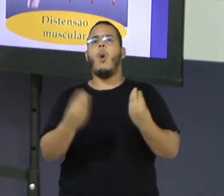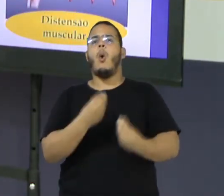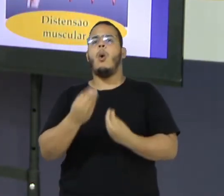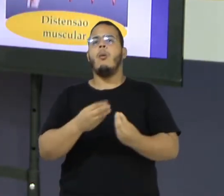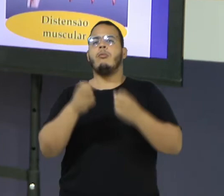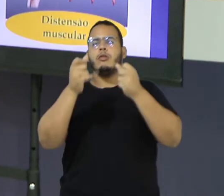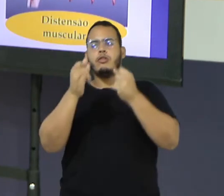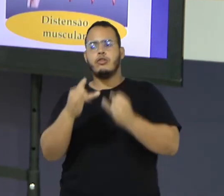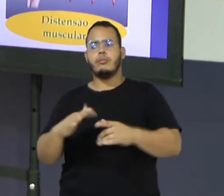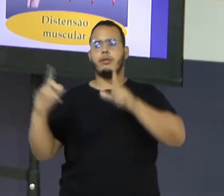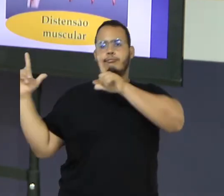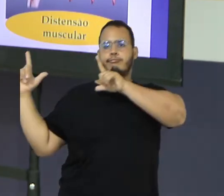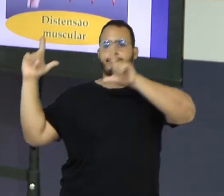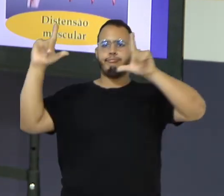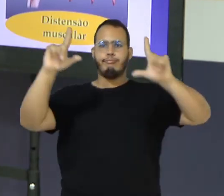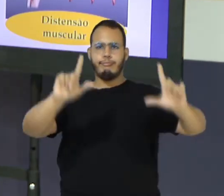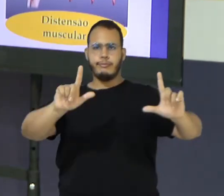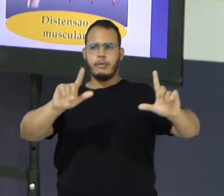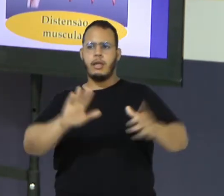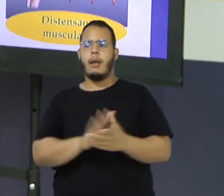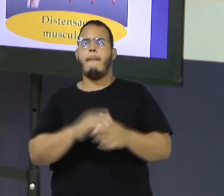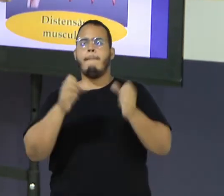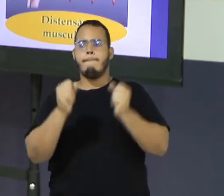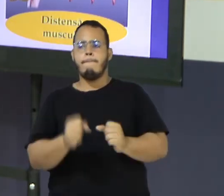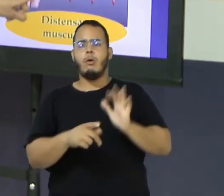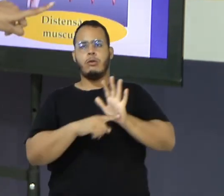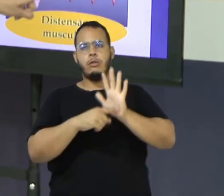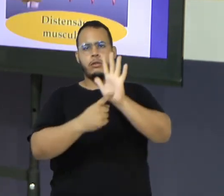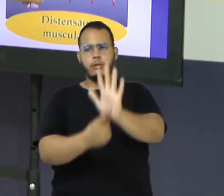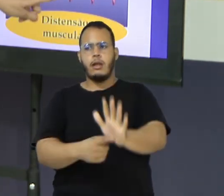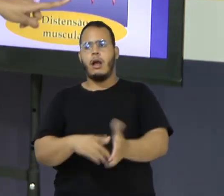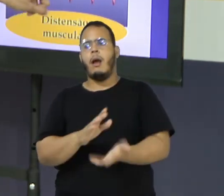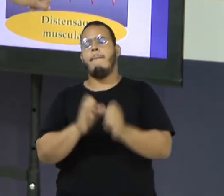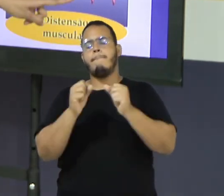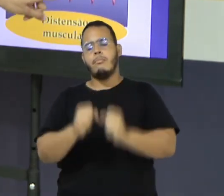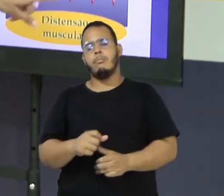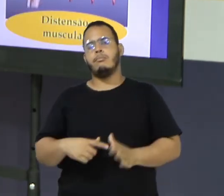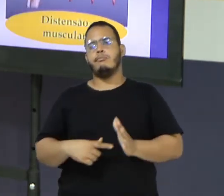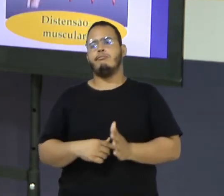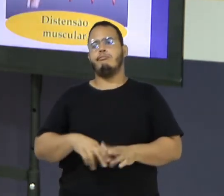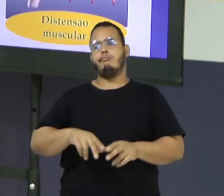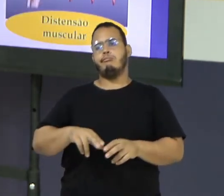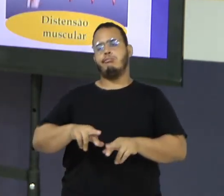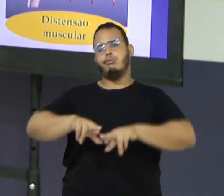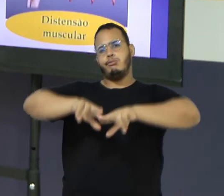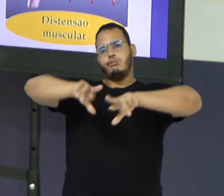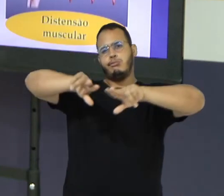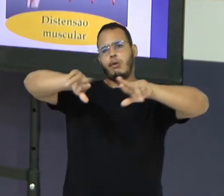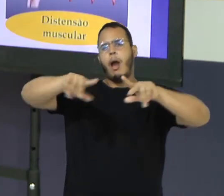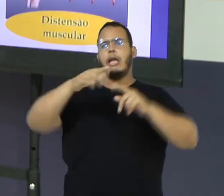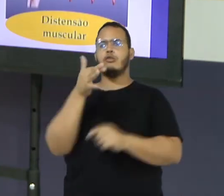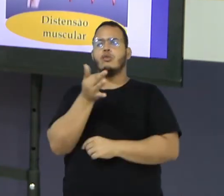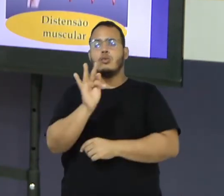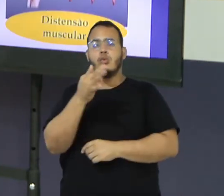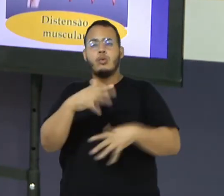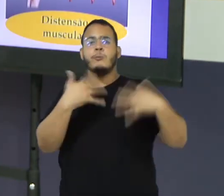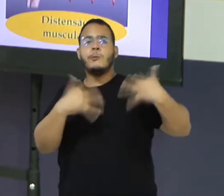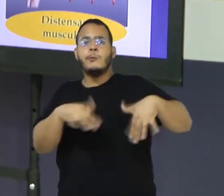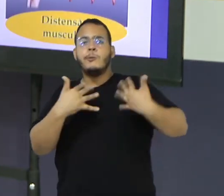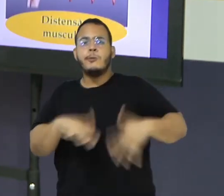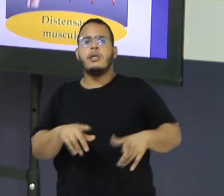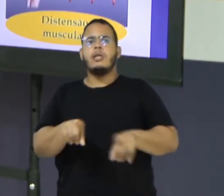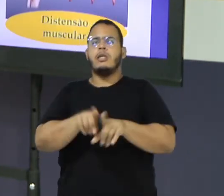dizer assim, no nosso músculo. Então ela pode ser, ó, de vários graus, certo? É bem doloroso e também pode